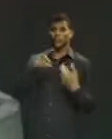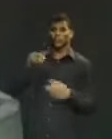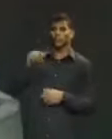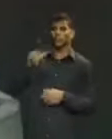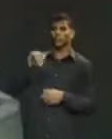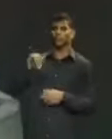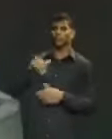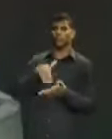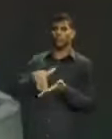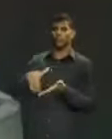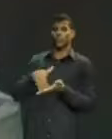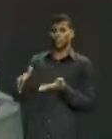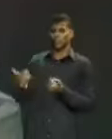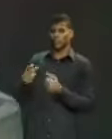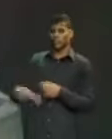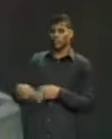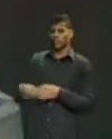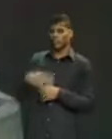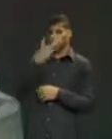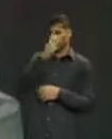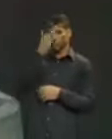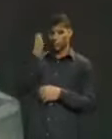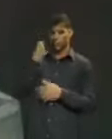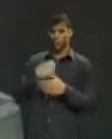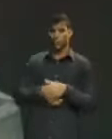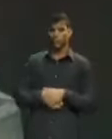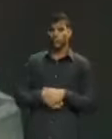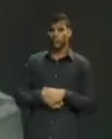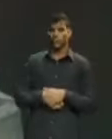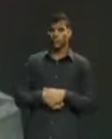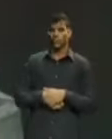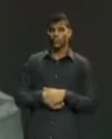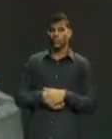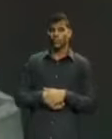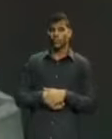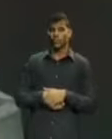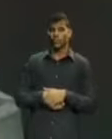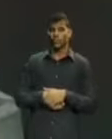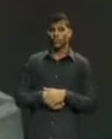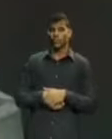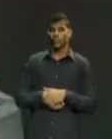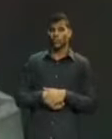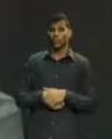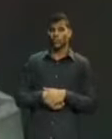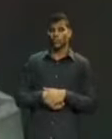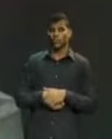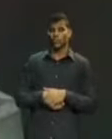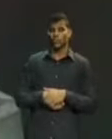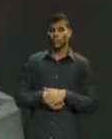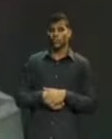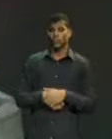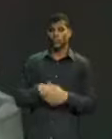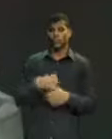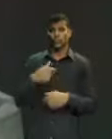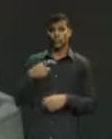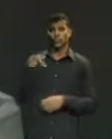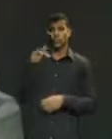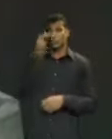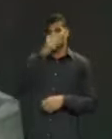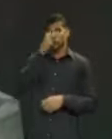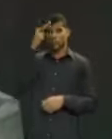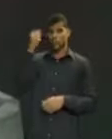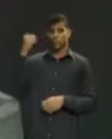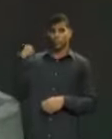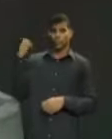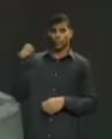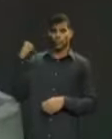município. Há municípios, muito recentemente, deputado Elmano, deputado Moisés, fui interpelado por um prefeito, e todos sabem aqui